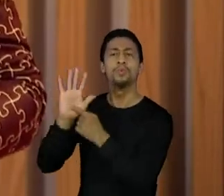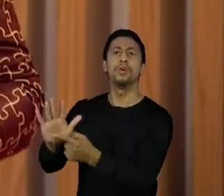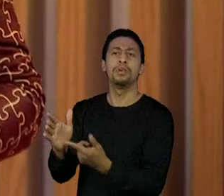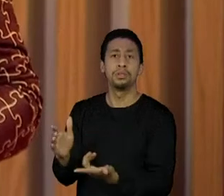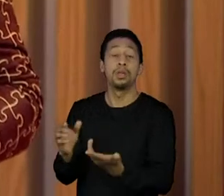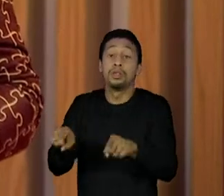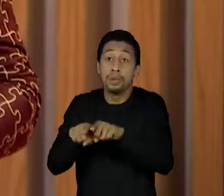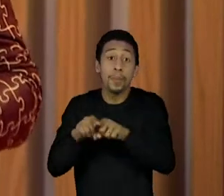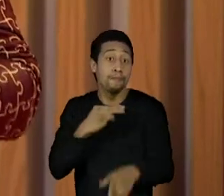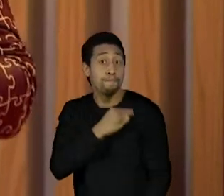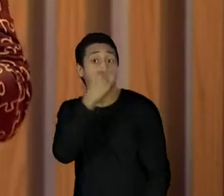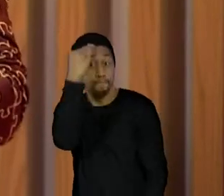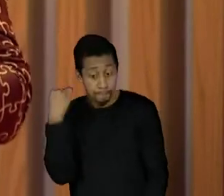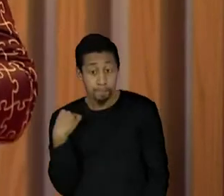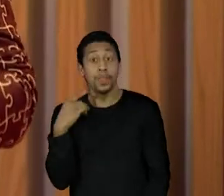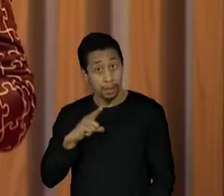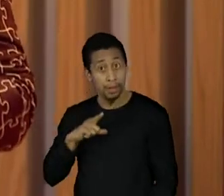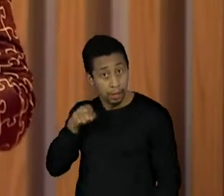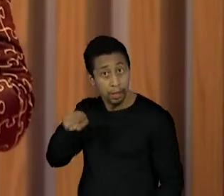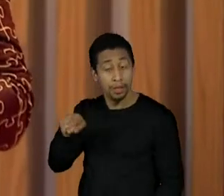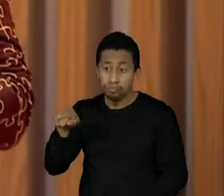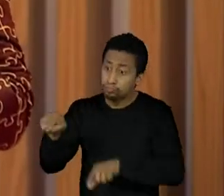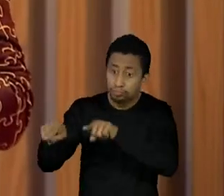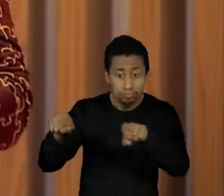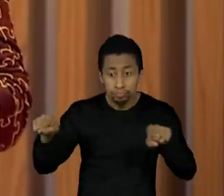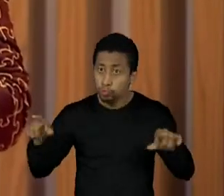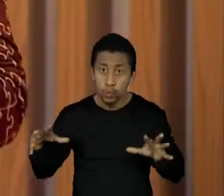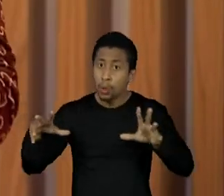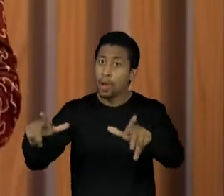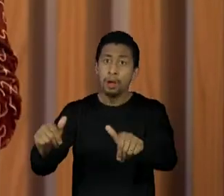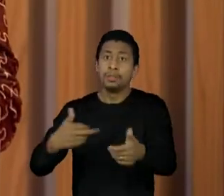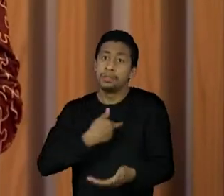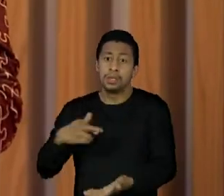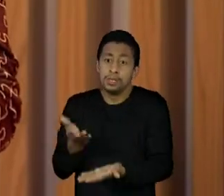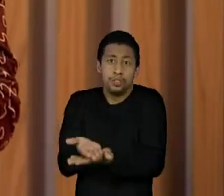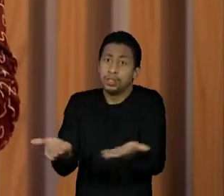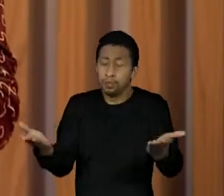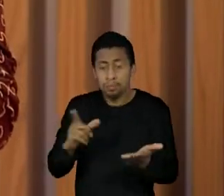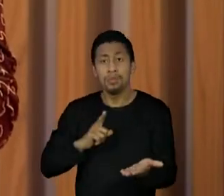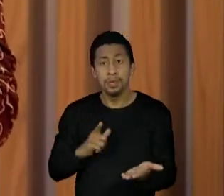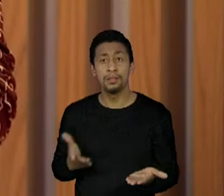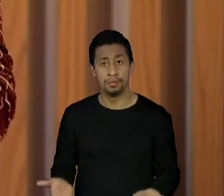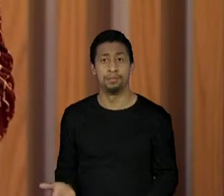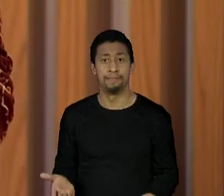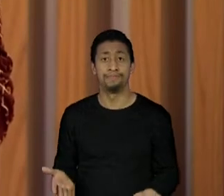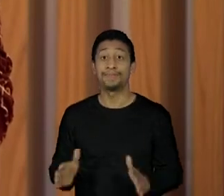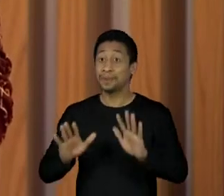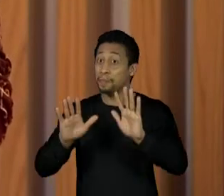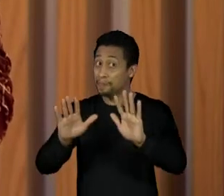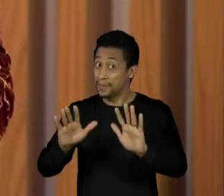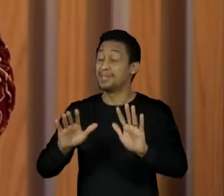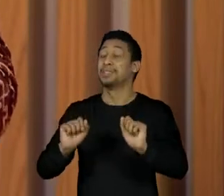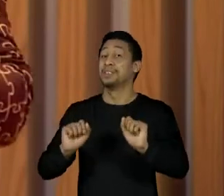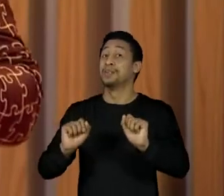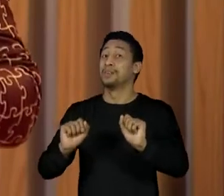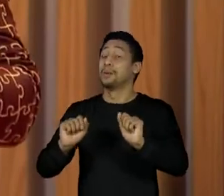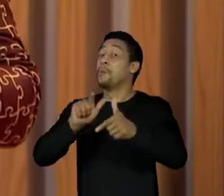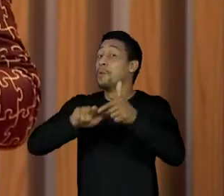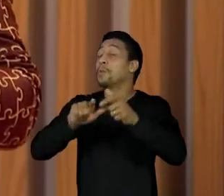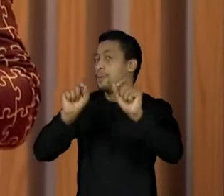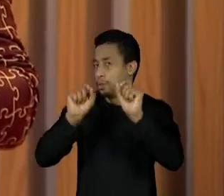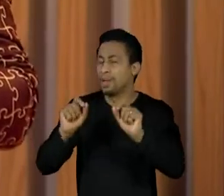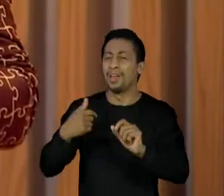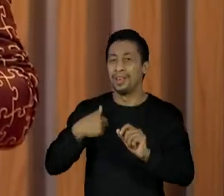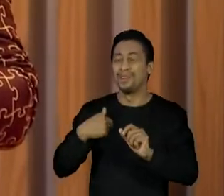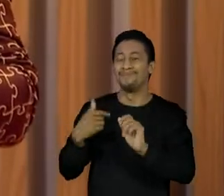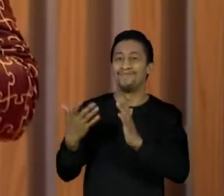de Nossa Senhora da Aparecida está presente, não é? Nessa religiosidade. A grande questão, e por que que eu fui me